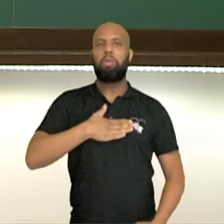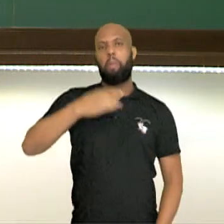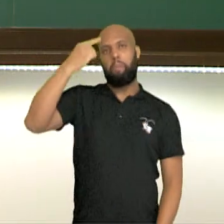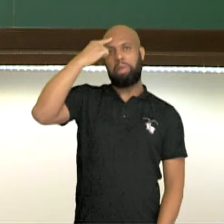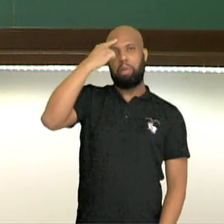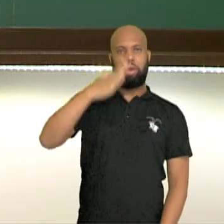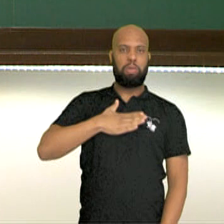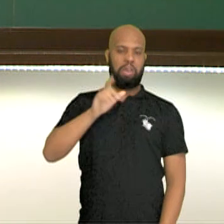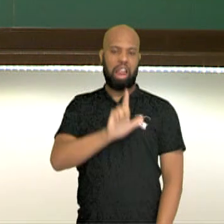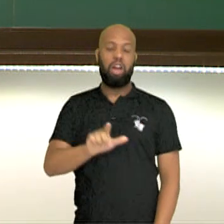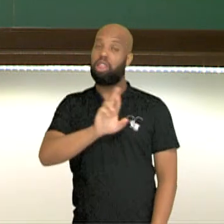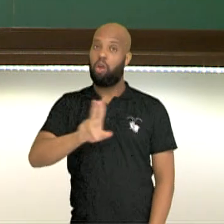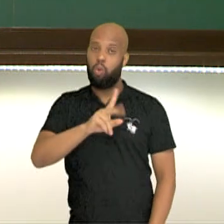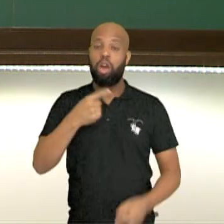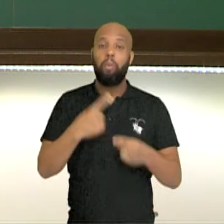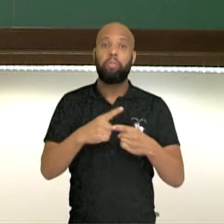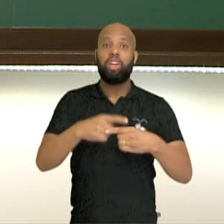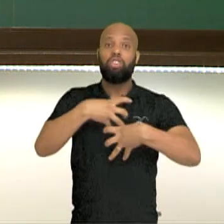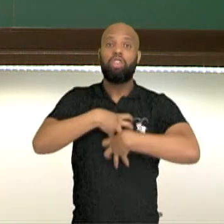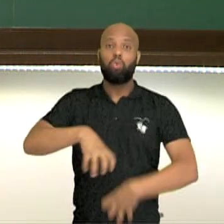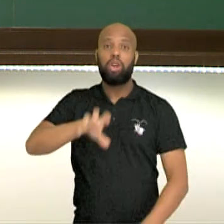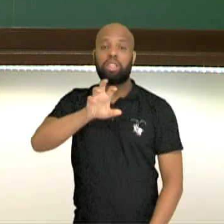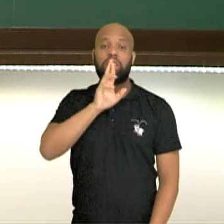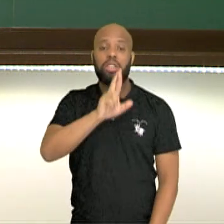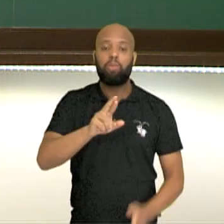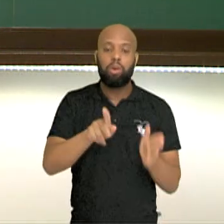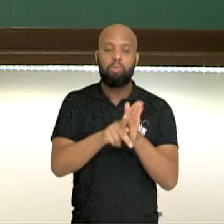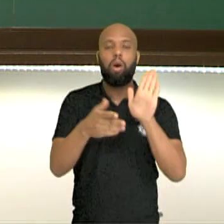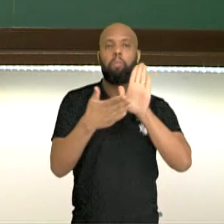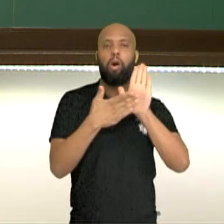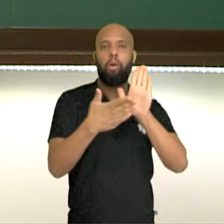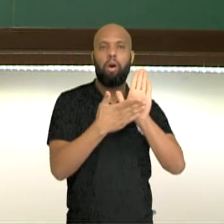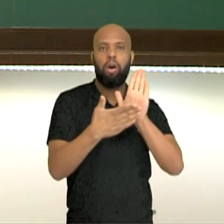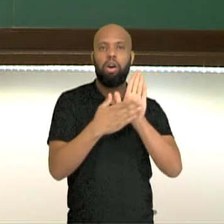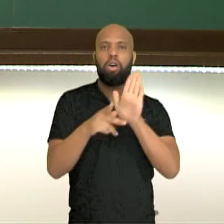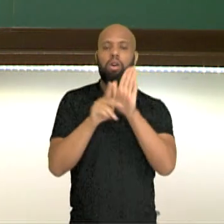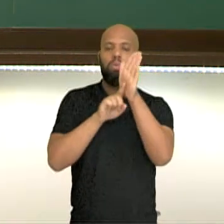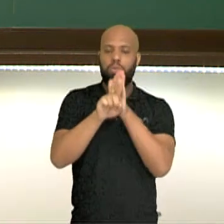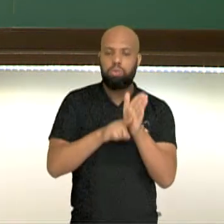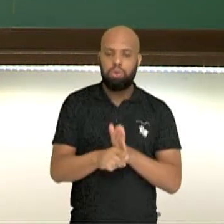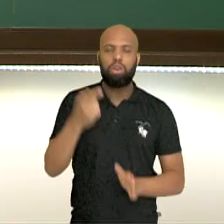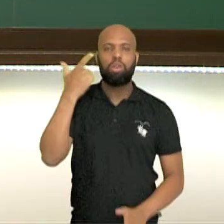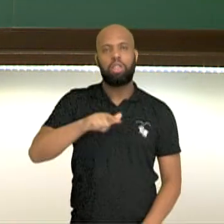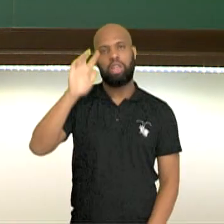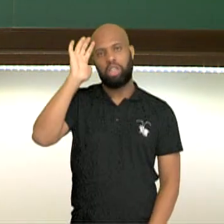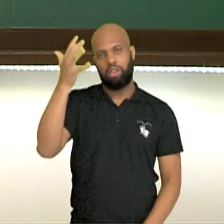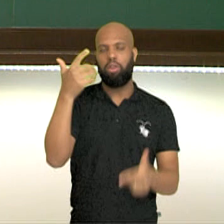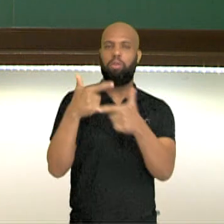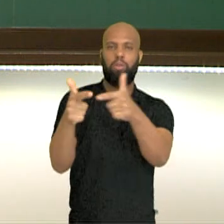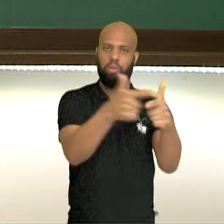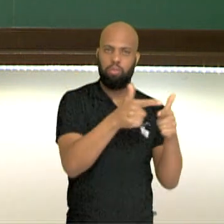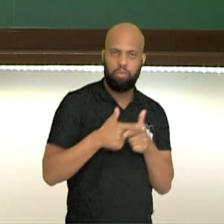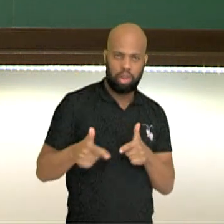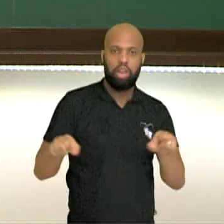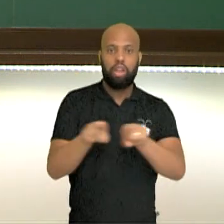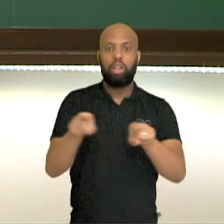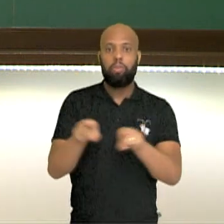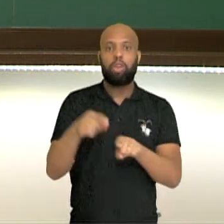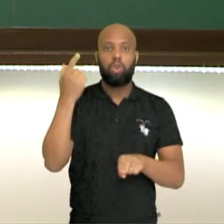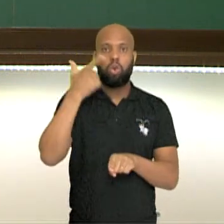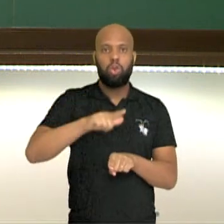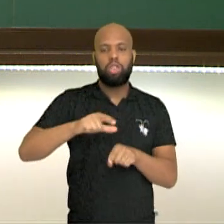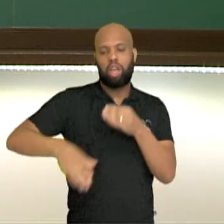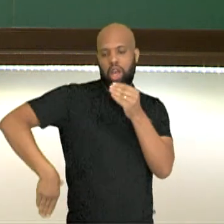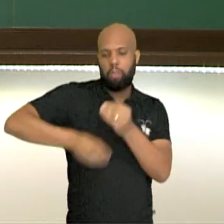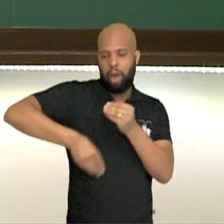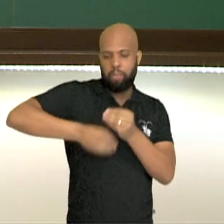que o resultado daquela ciência, para que o resultado daquela proposta, né, de resolução daquele problema, ou de agregação à